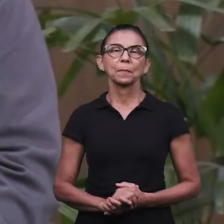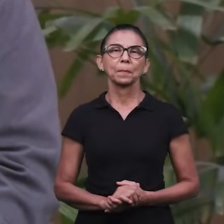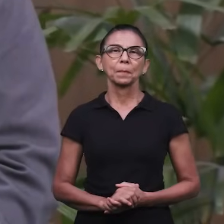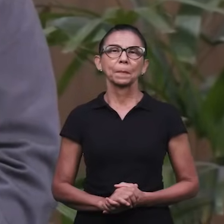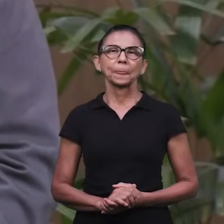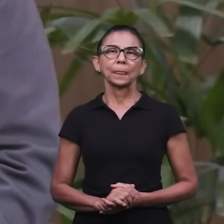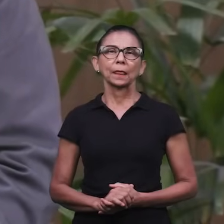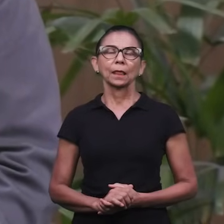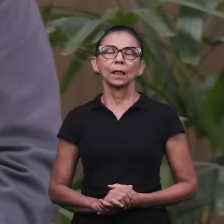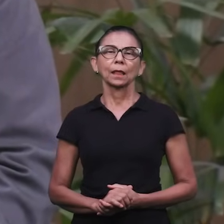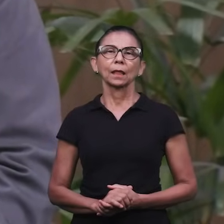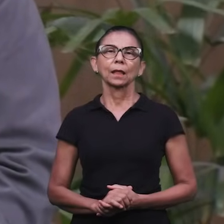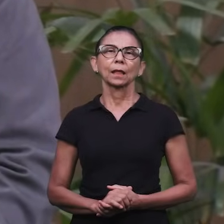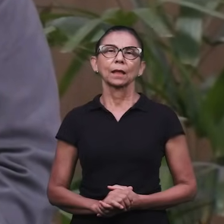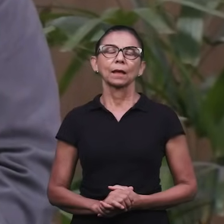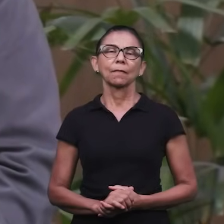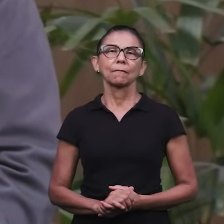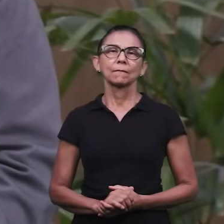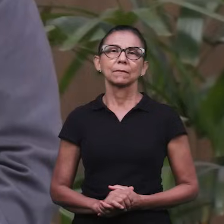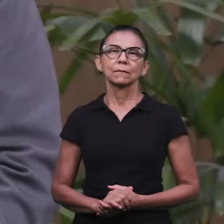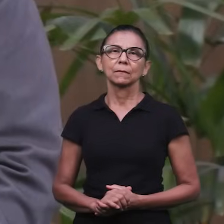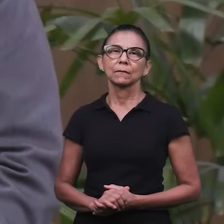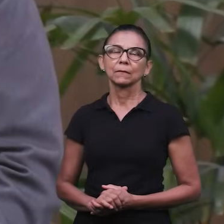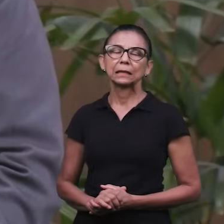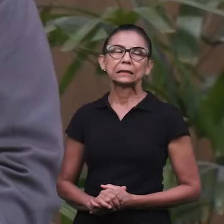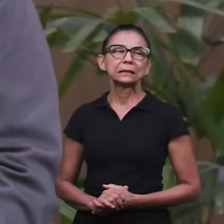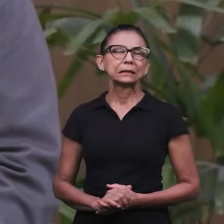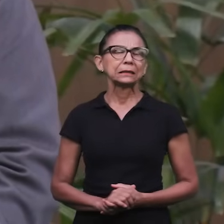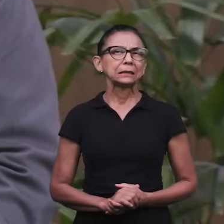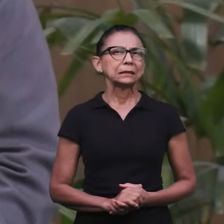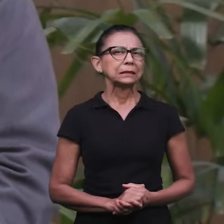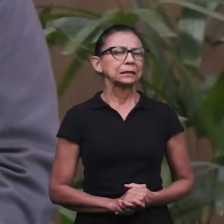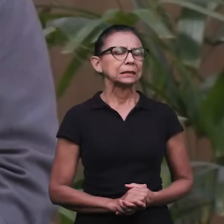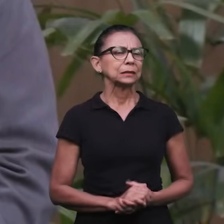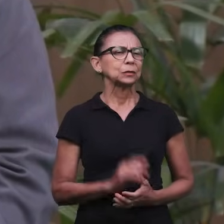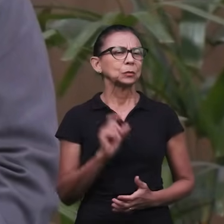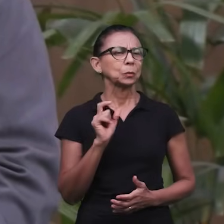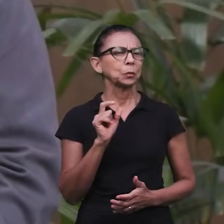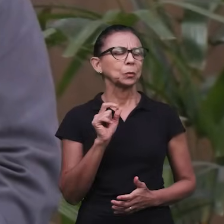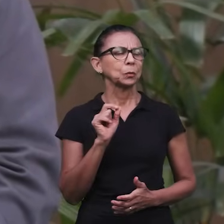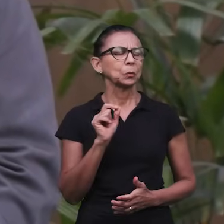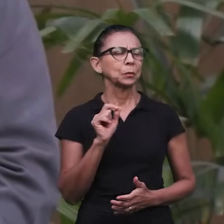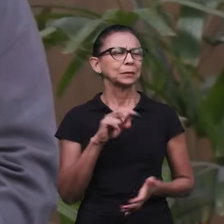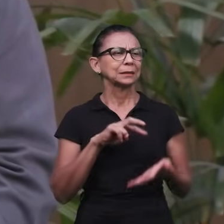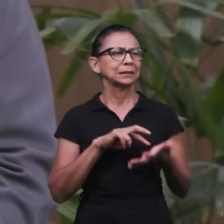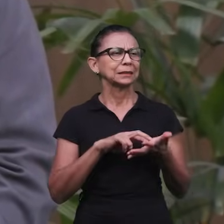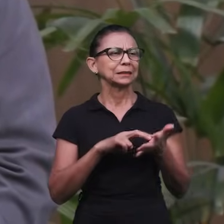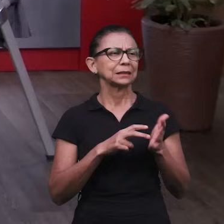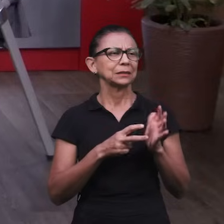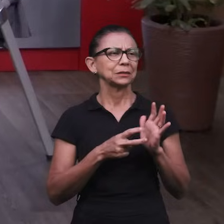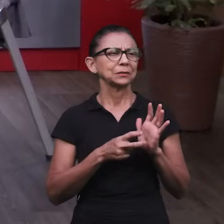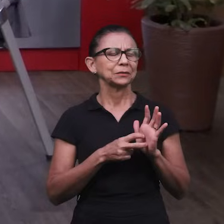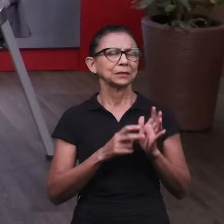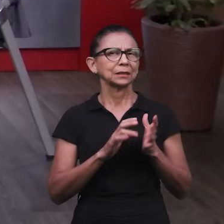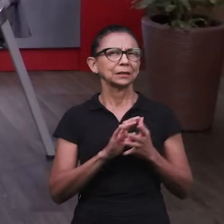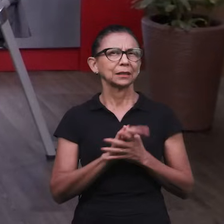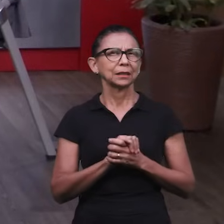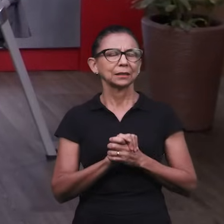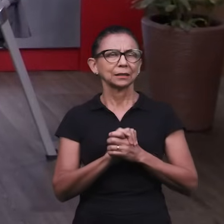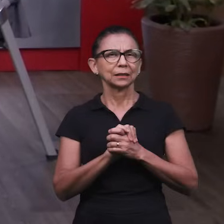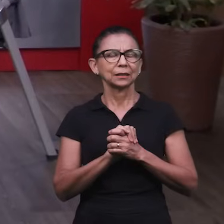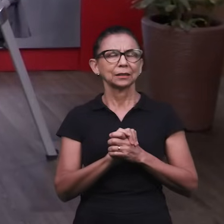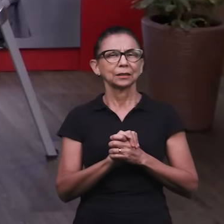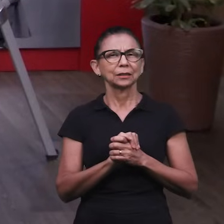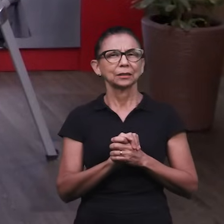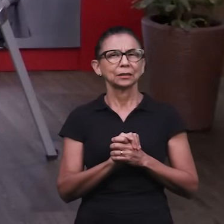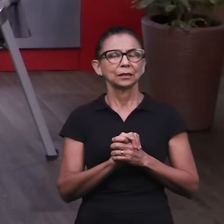assistem. Andressa, primeira pergunta, o que é o TDAH? Pastor, o